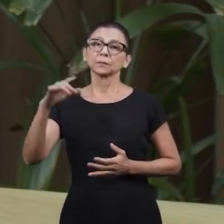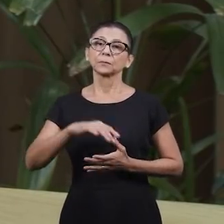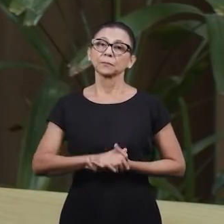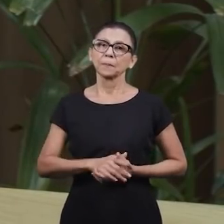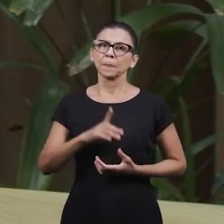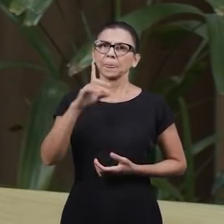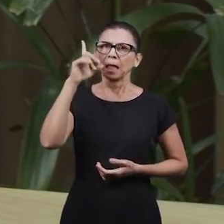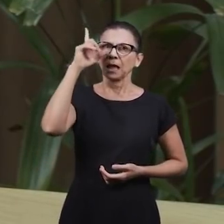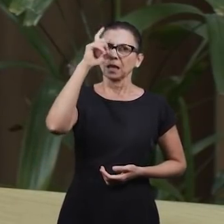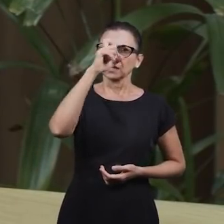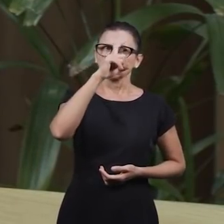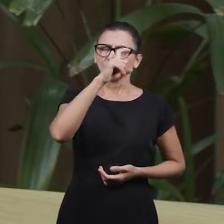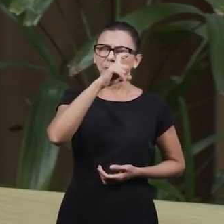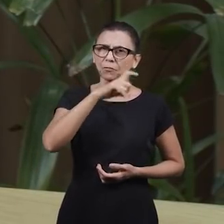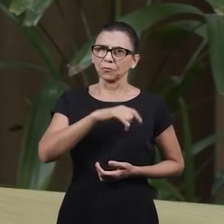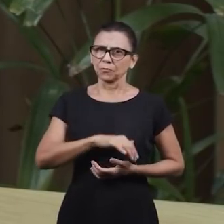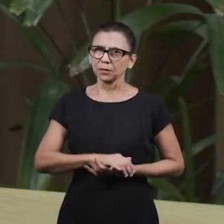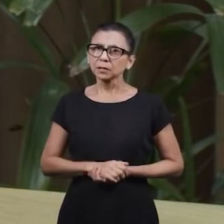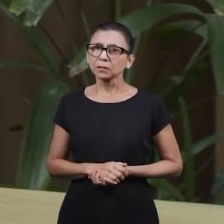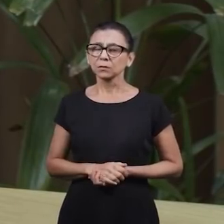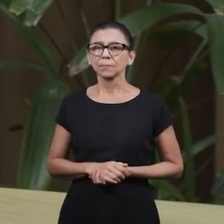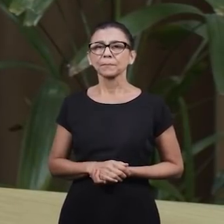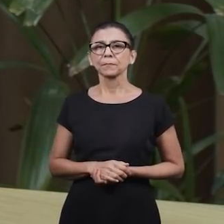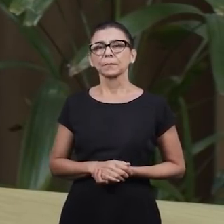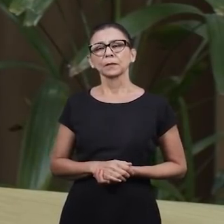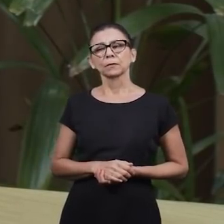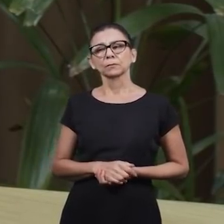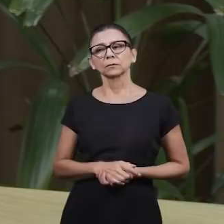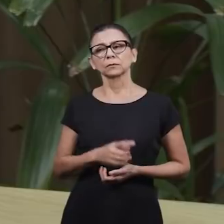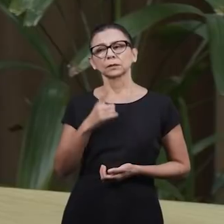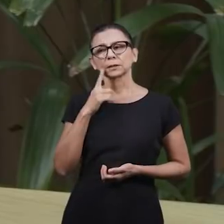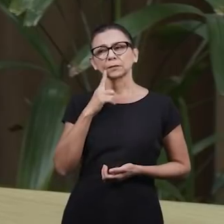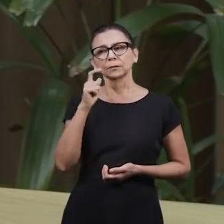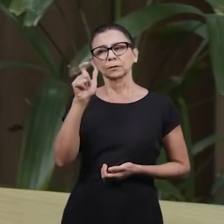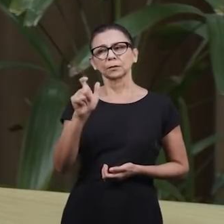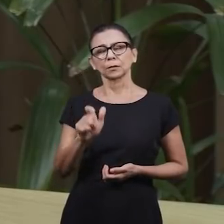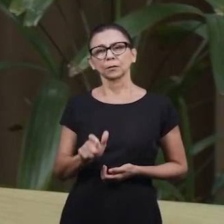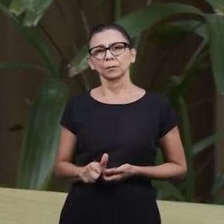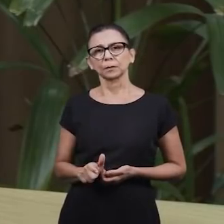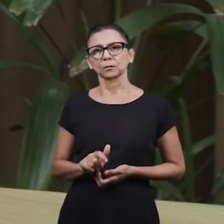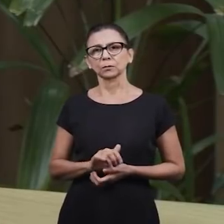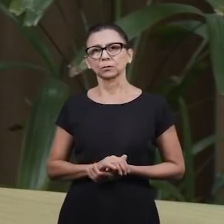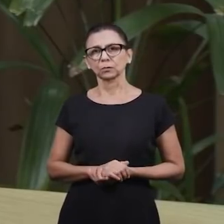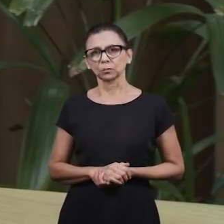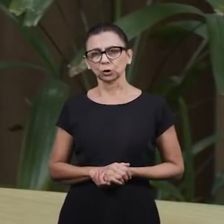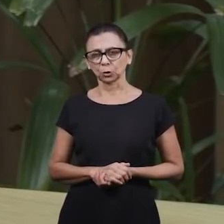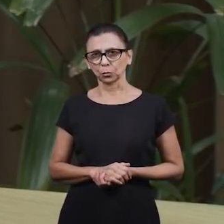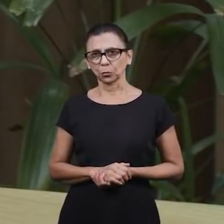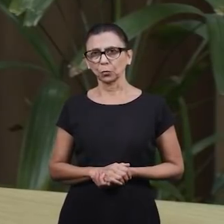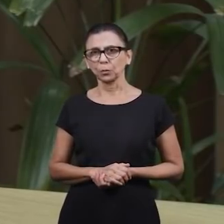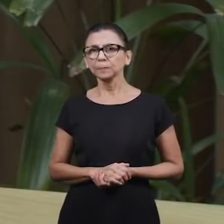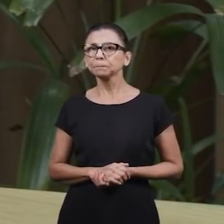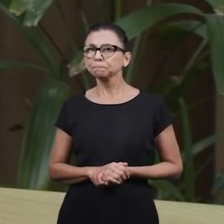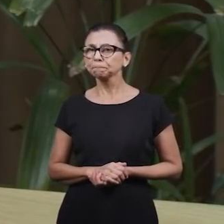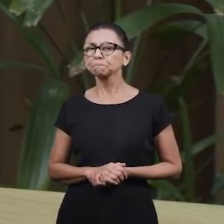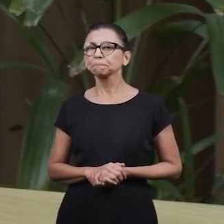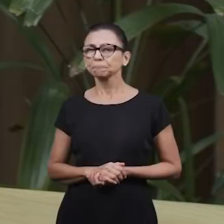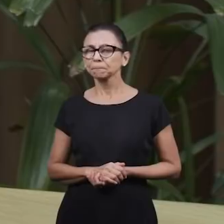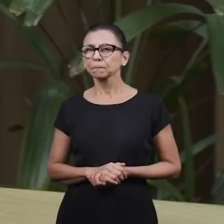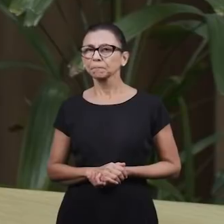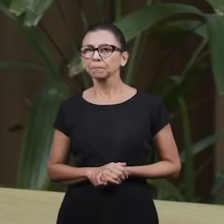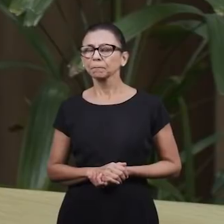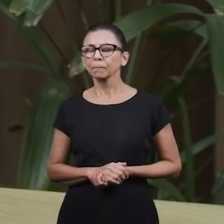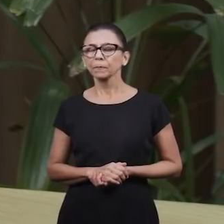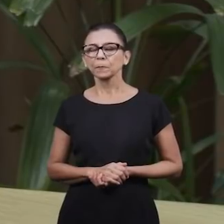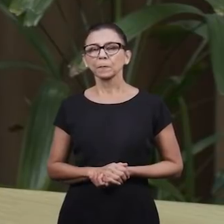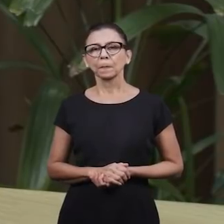dificilmente você vai ver alguém sem o auxílio do Espírito Santo, mesmo que a Bíblia não seja de interpretação humana, e nós